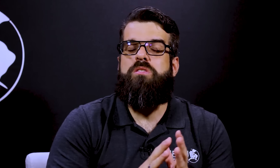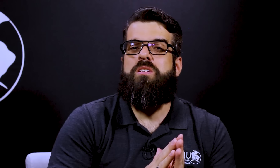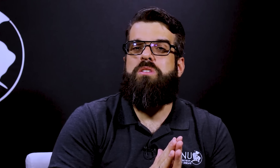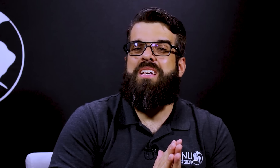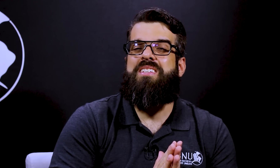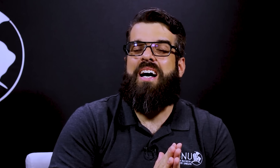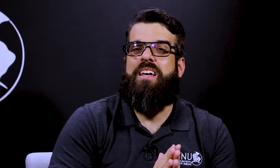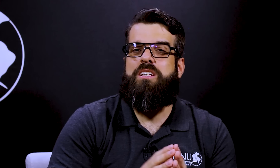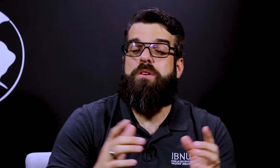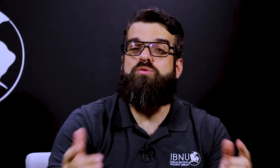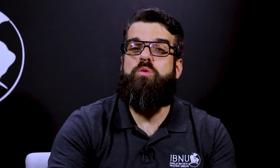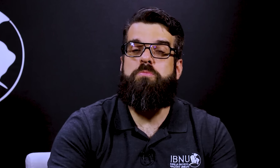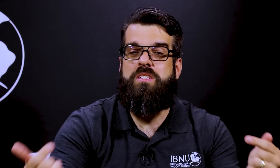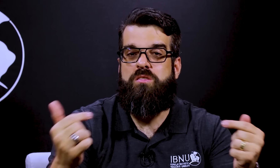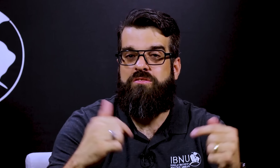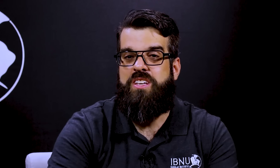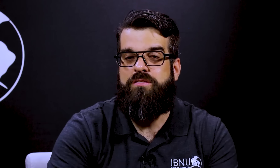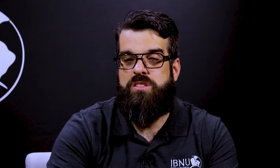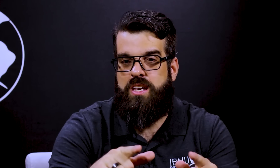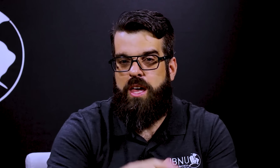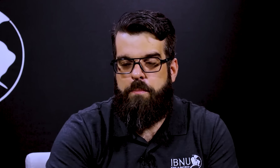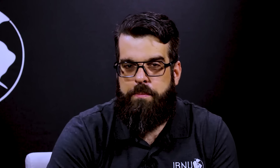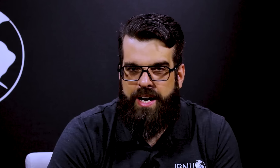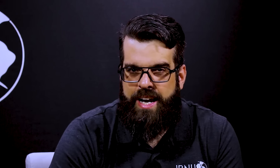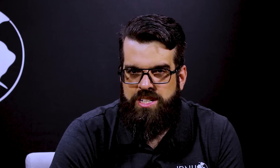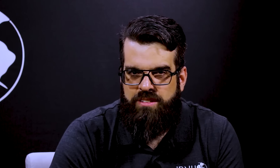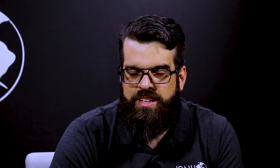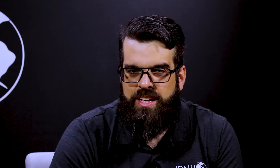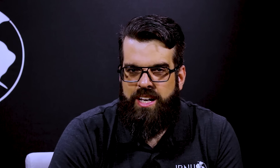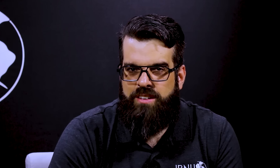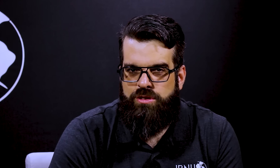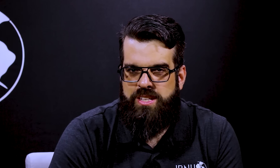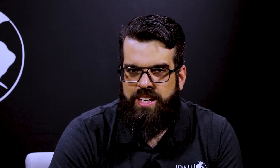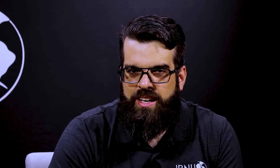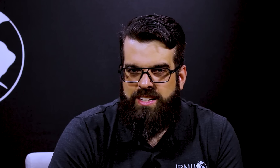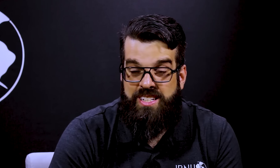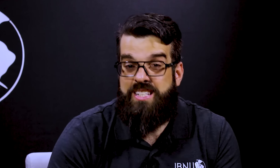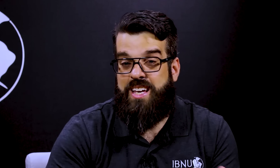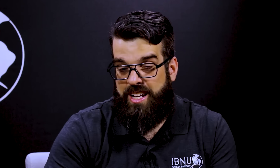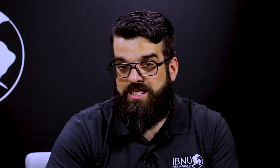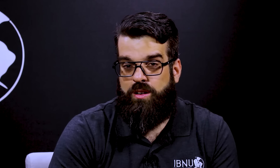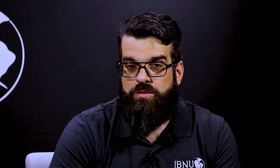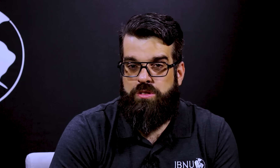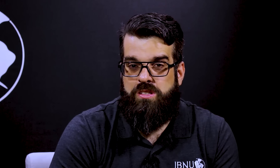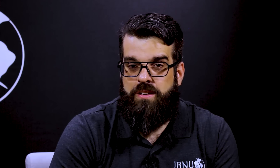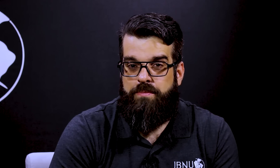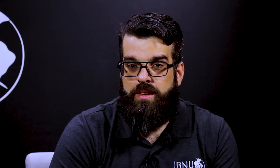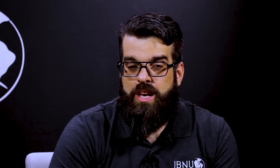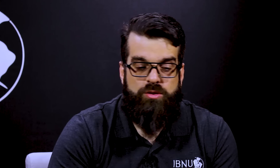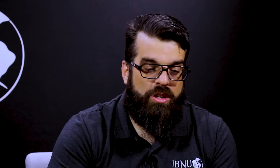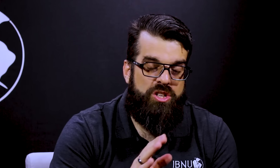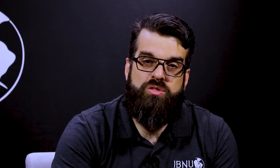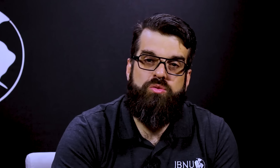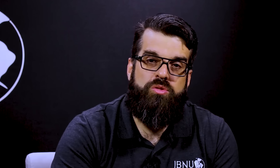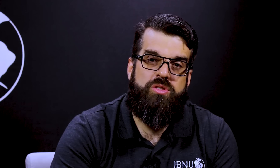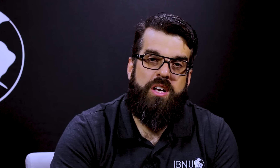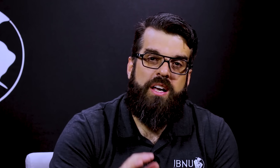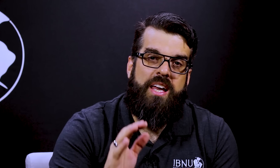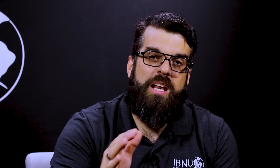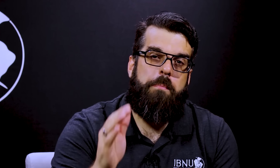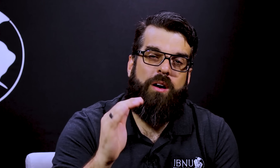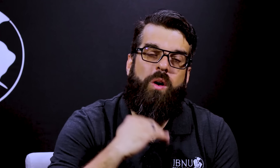está numa posição de destaque, as pessoas precisam vir a você para pagar a dívida que você diz que elas têm com você. Só que